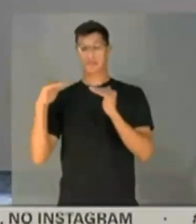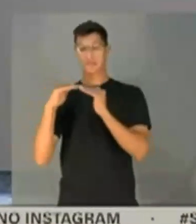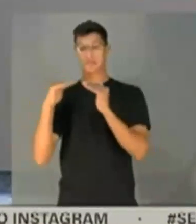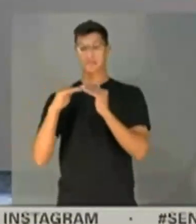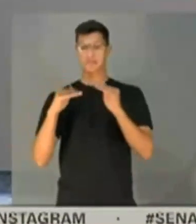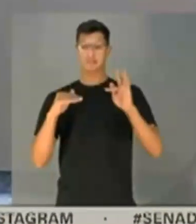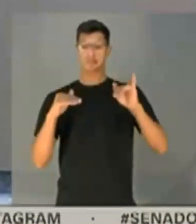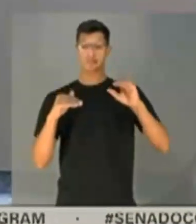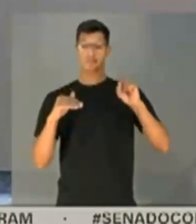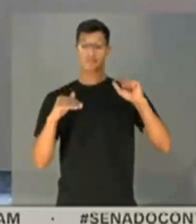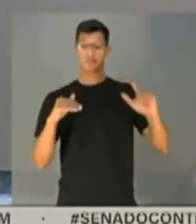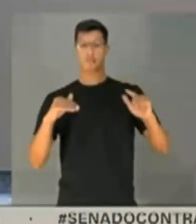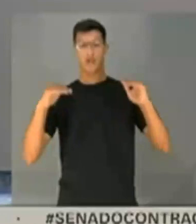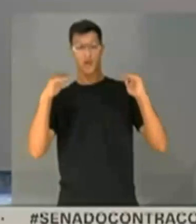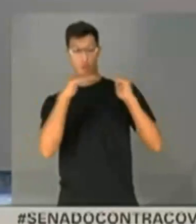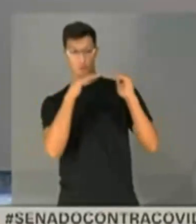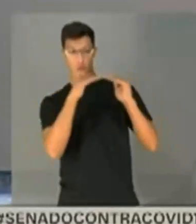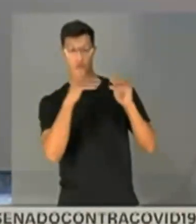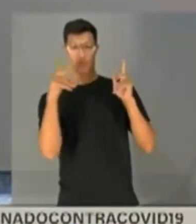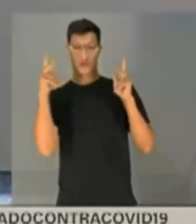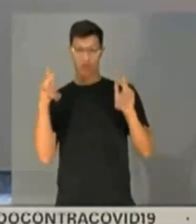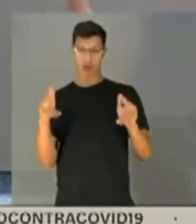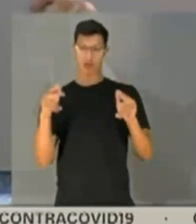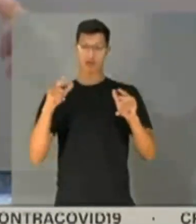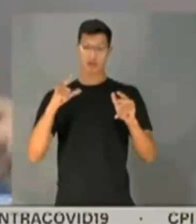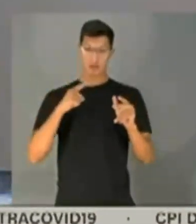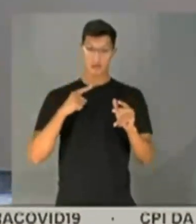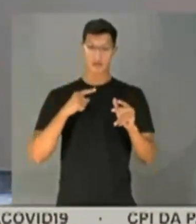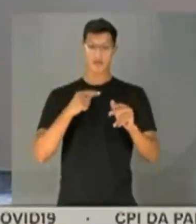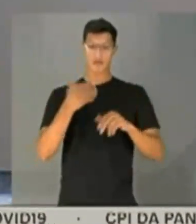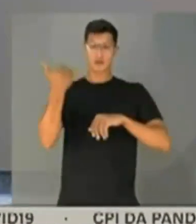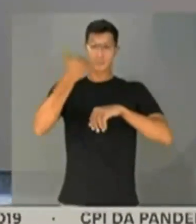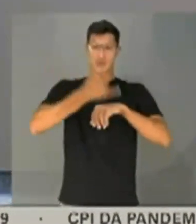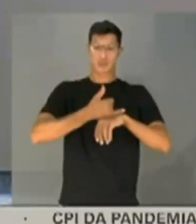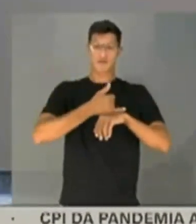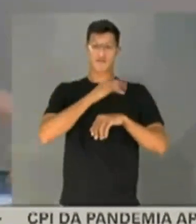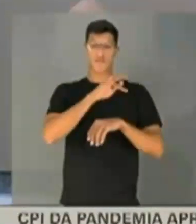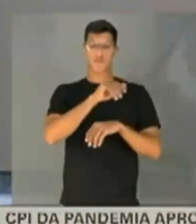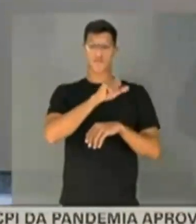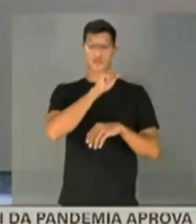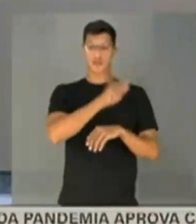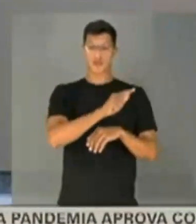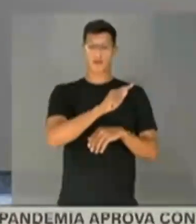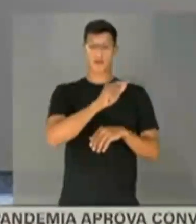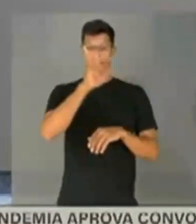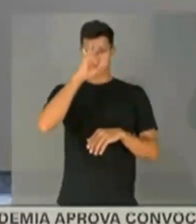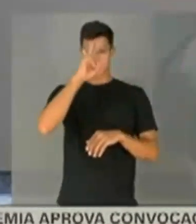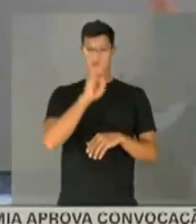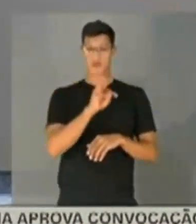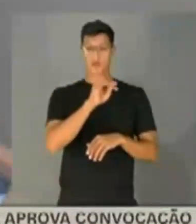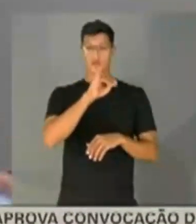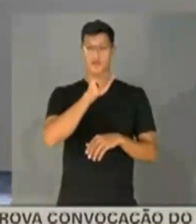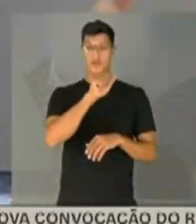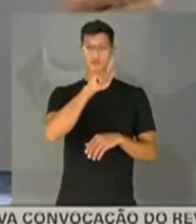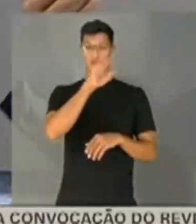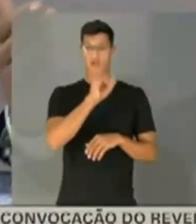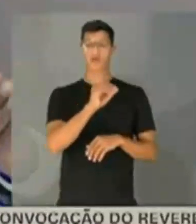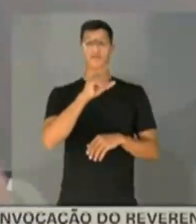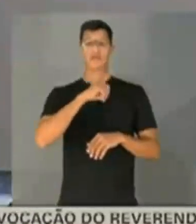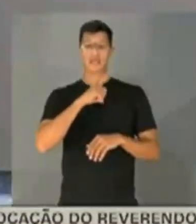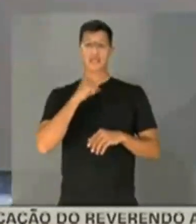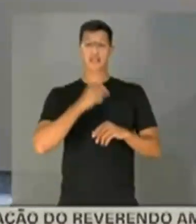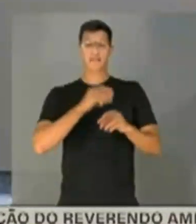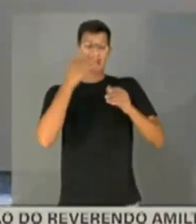que o fiscal concordou em desacordo com o contrato, o chefe do fiscal do contrato, que era o senhor Tiago, que fez a menção aqui, teria